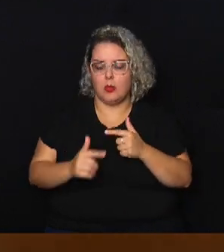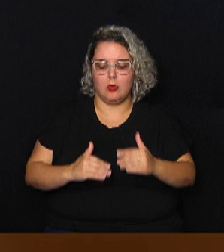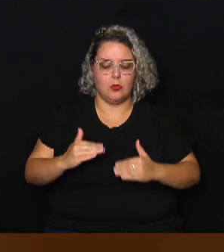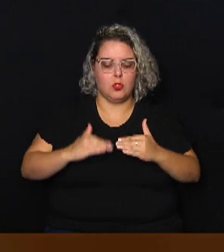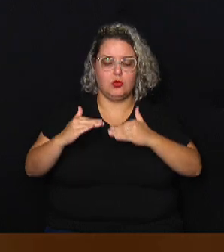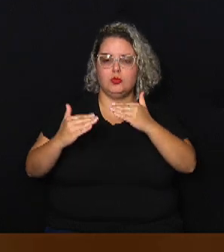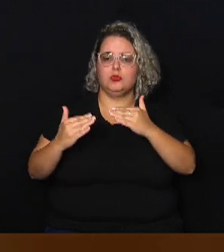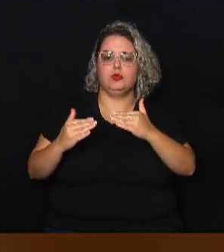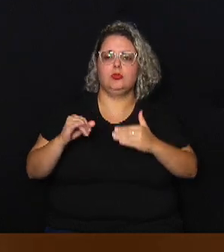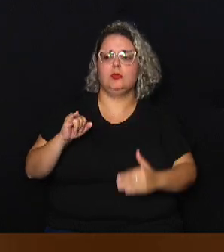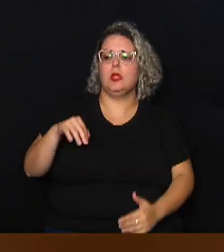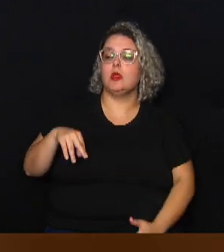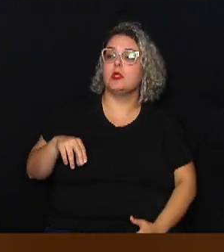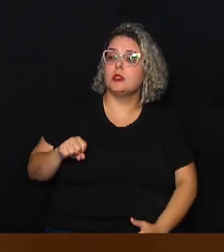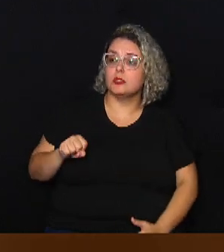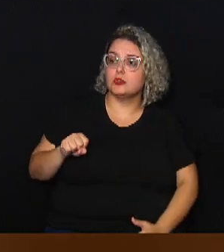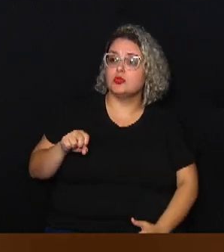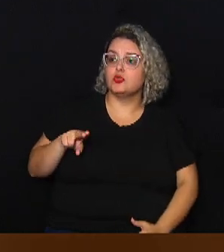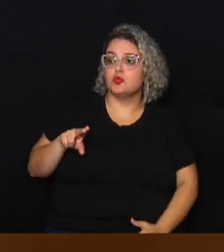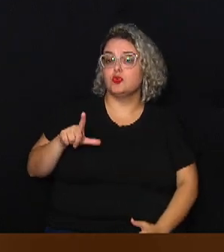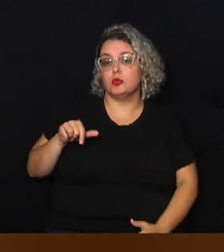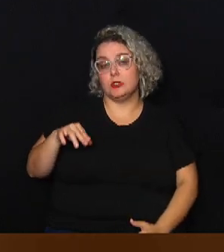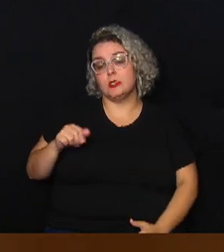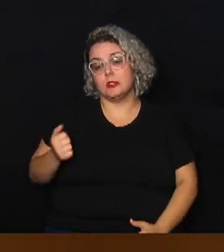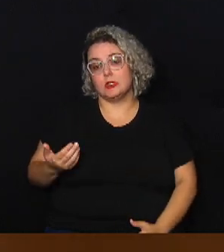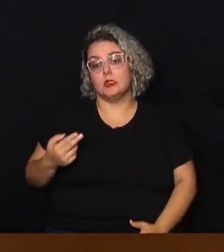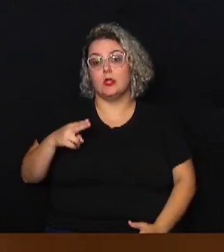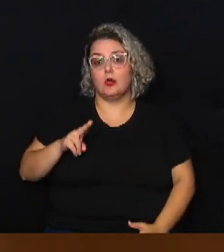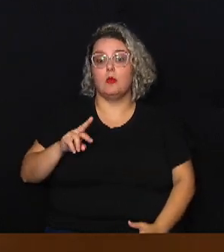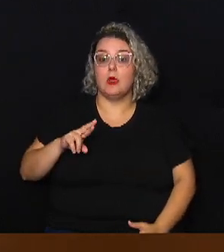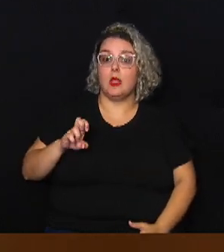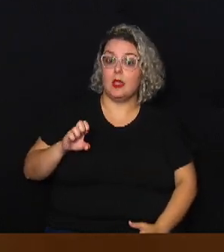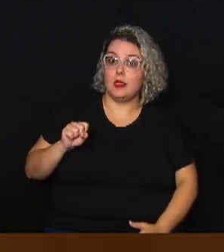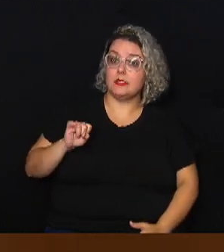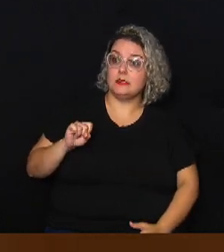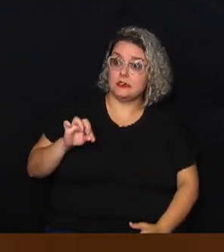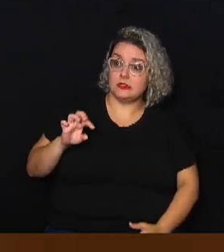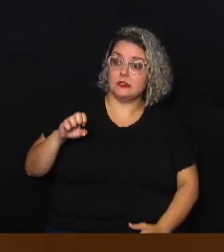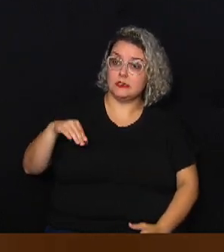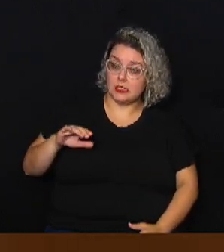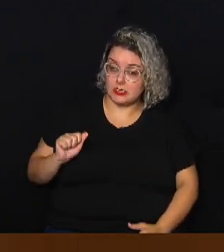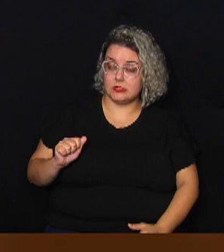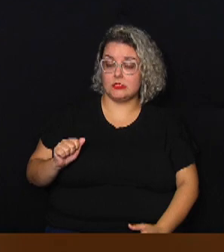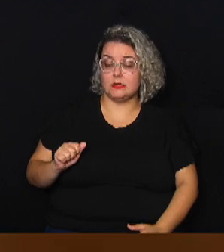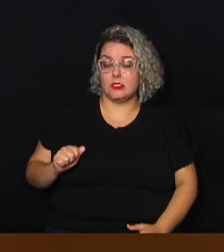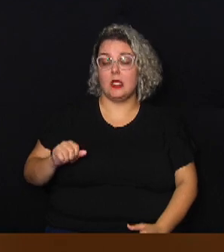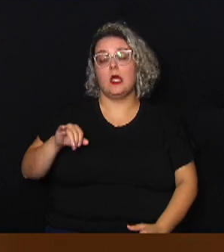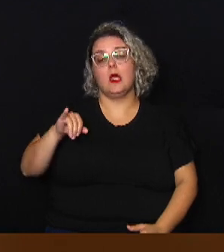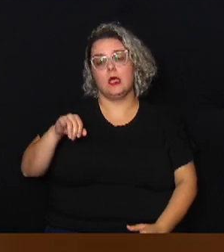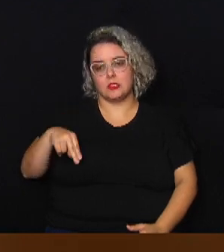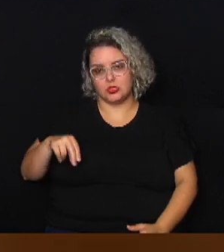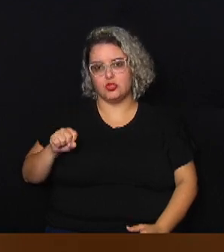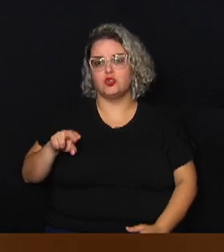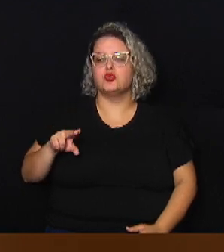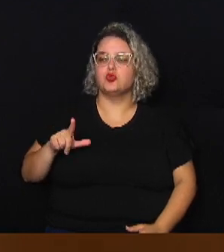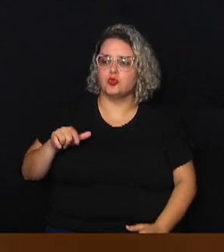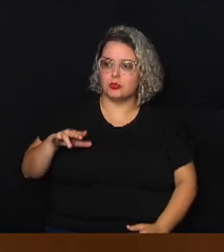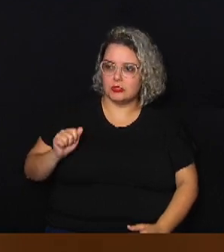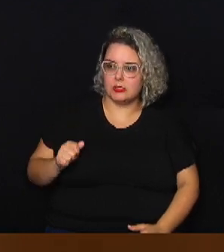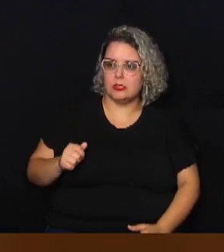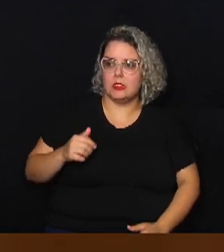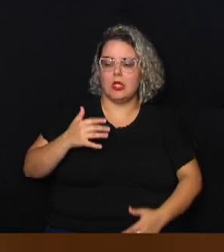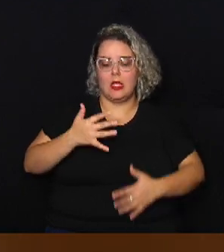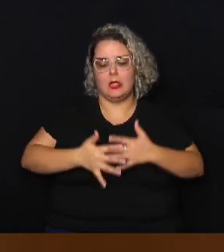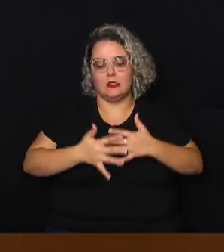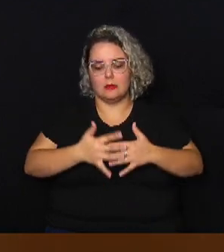da insulina, ou ele pode ser uma resistência à insulina, impedindo que a glicose entre direito